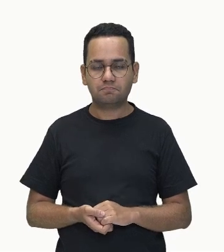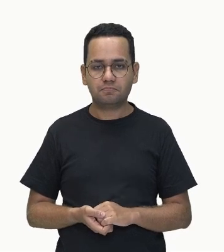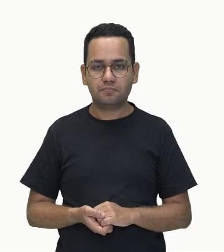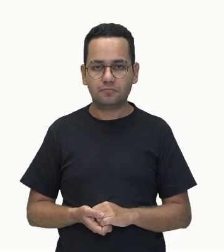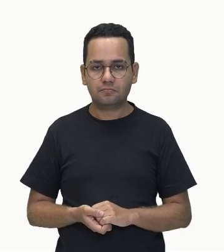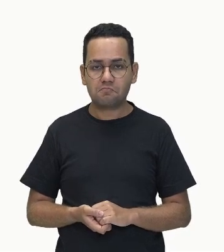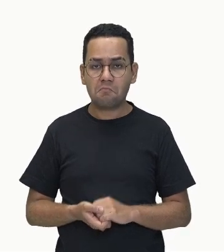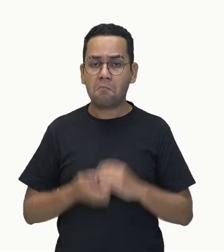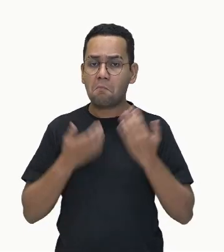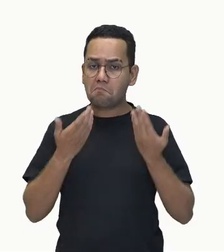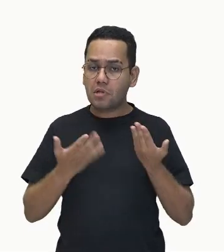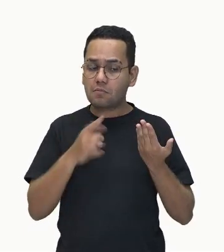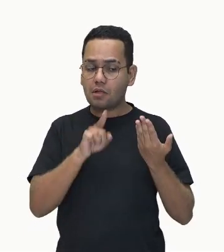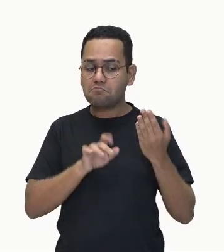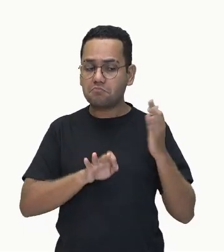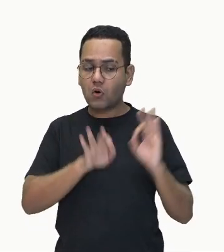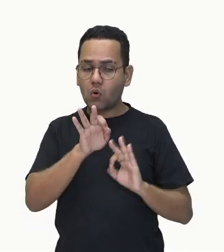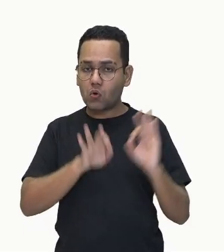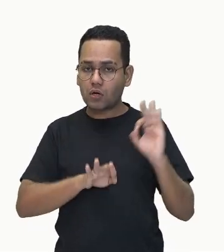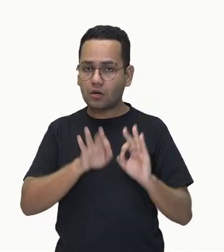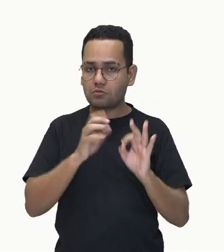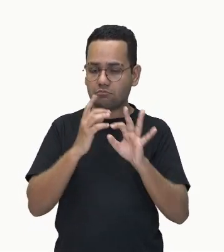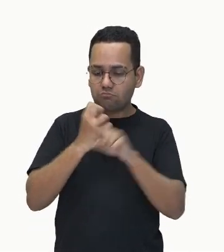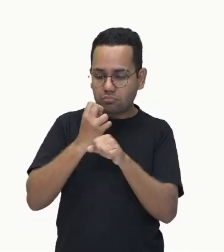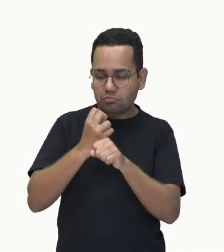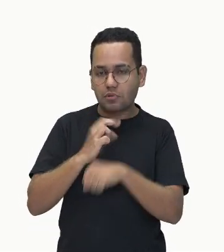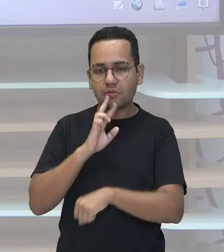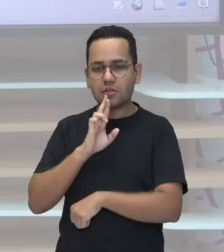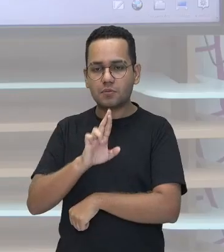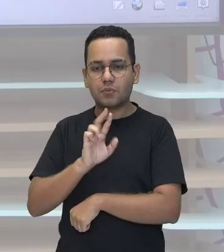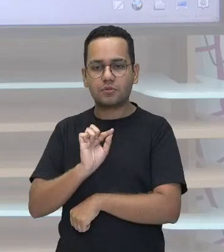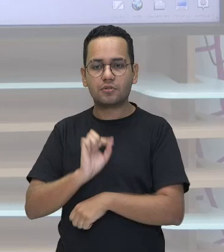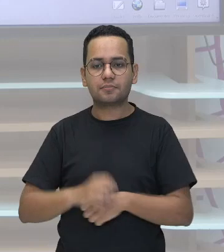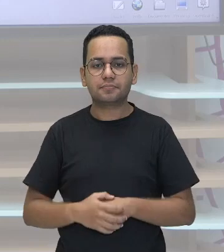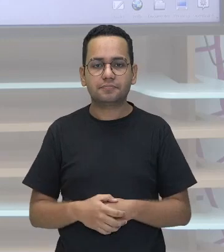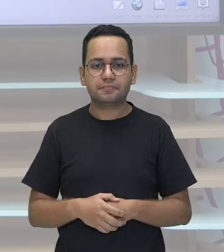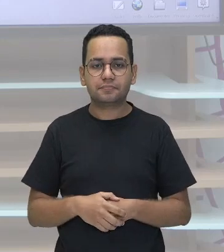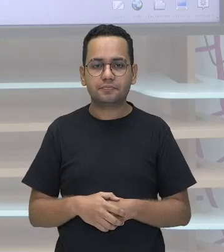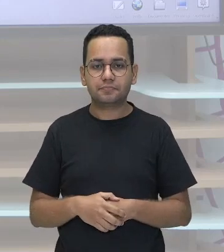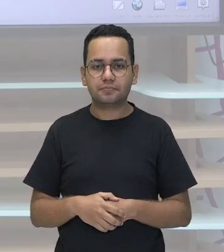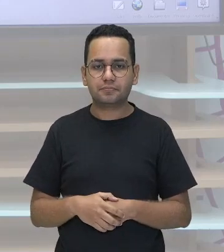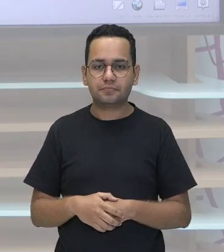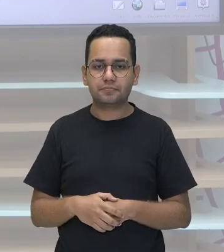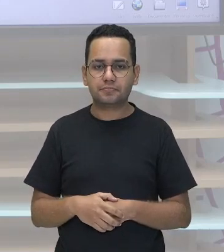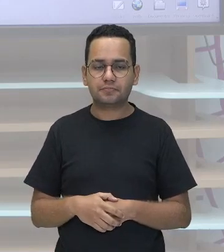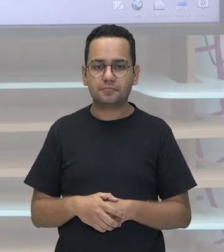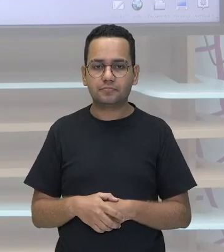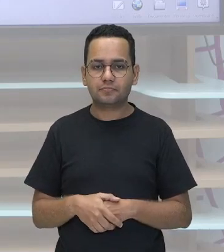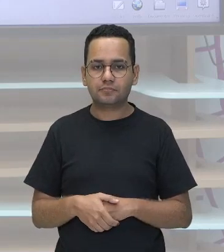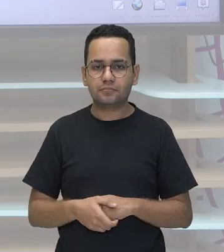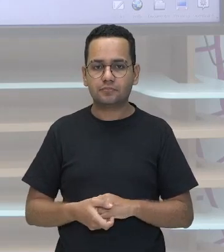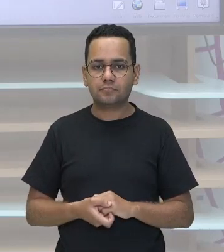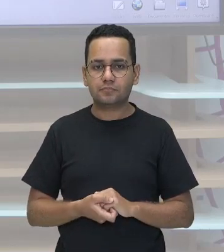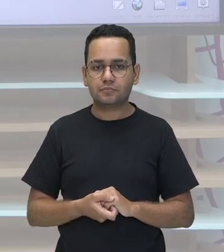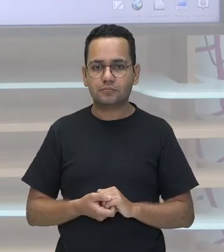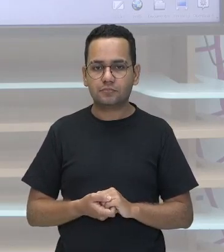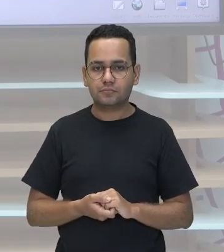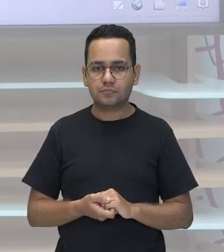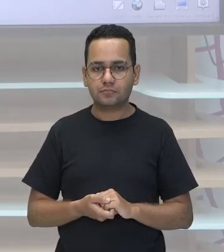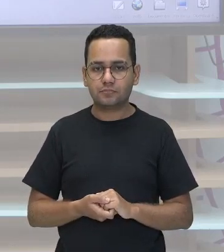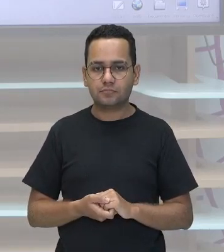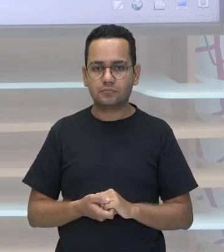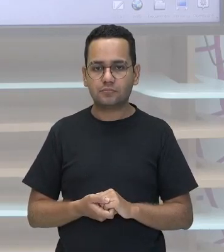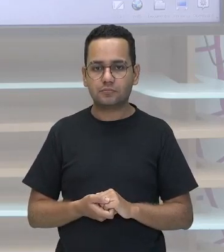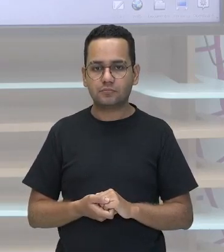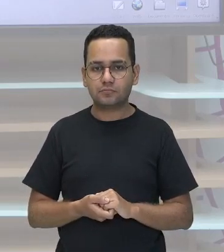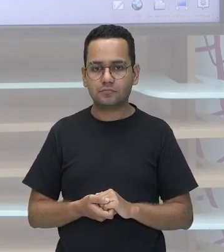uma exponencial a primeira Providência que eu tenho que tomar é a seguinte eu preciso transformar